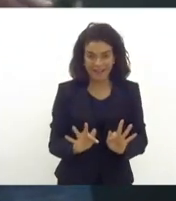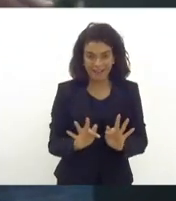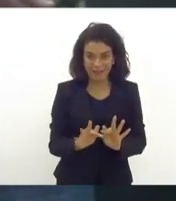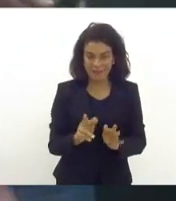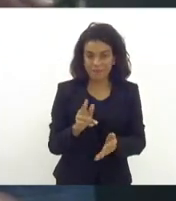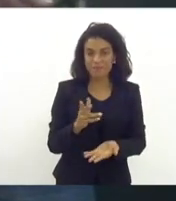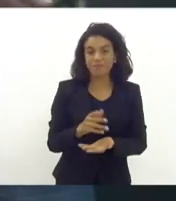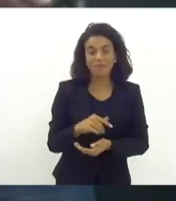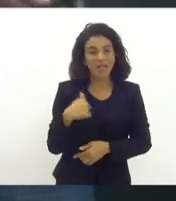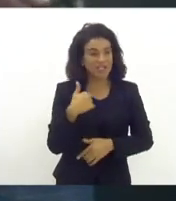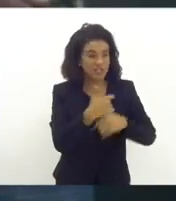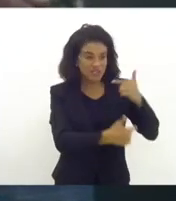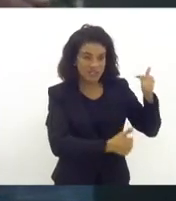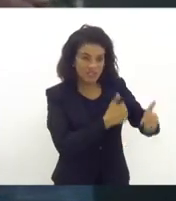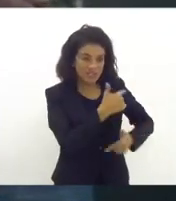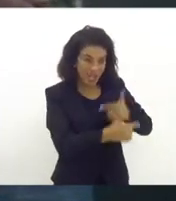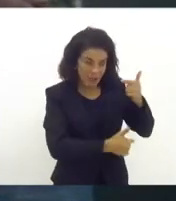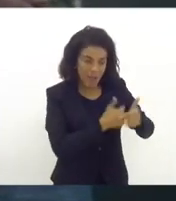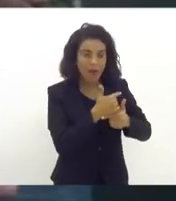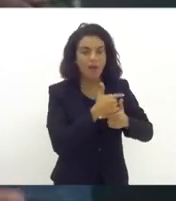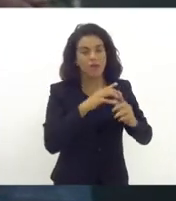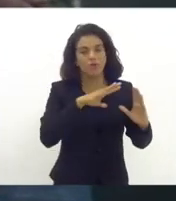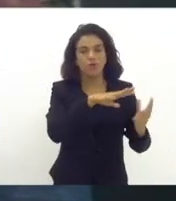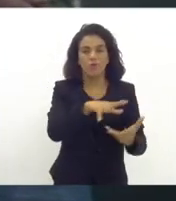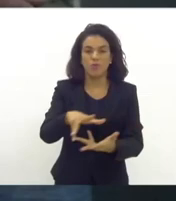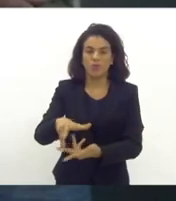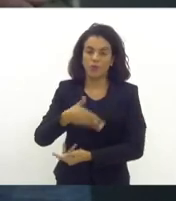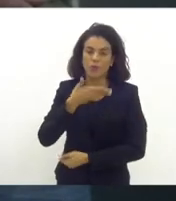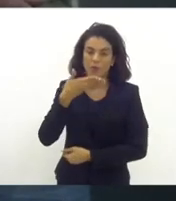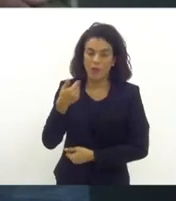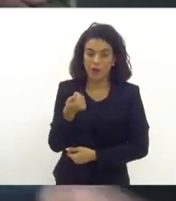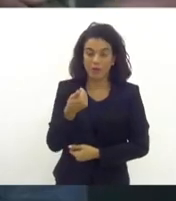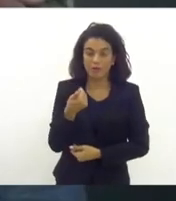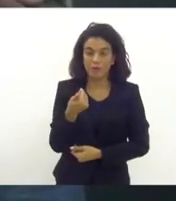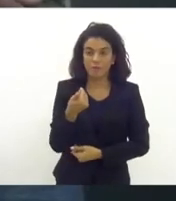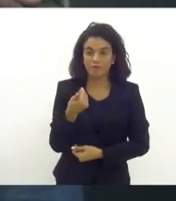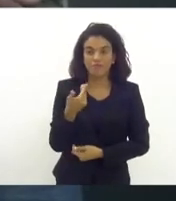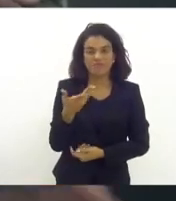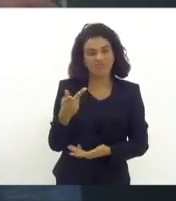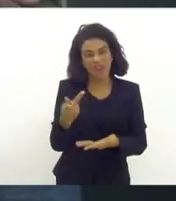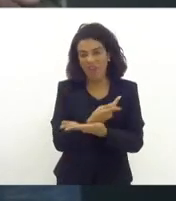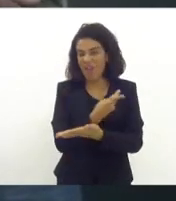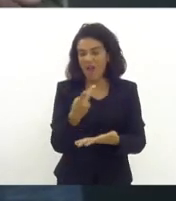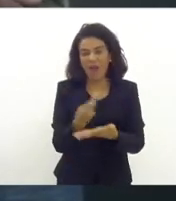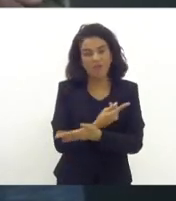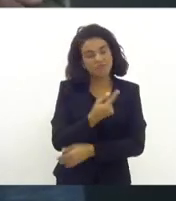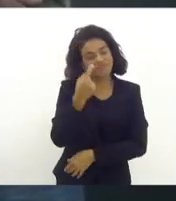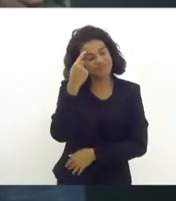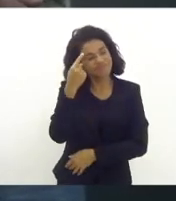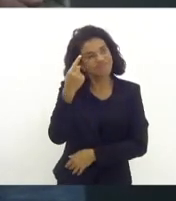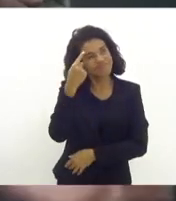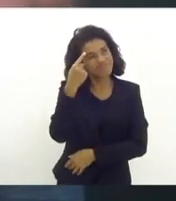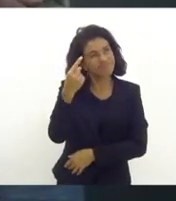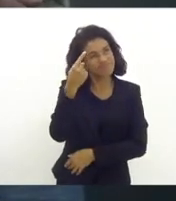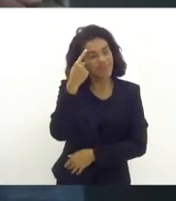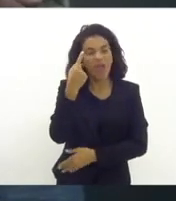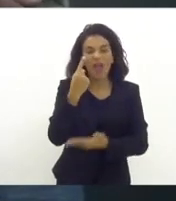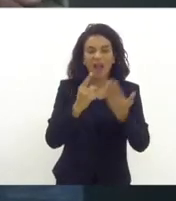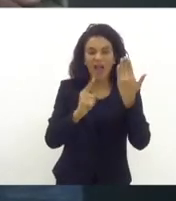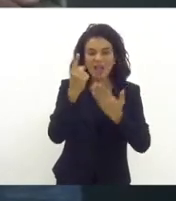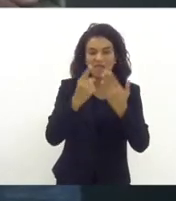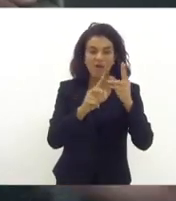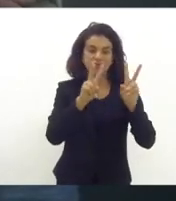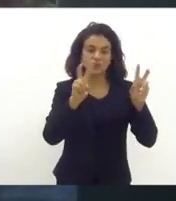enquanto a gente trabalha é que o mundo fica muito melhor então acho que tá errado a gente só pensar o carnaval pela questão